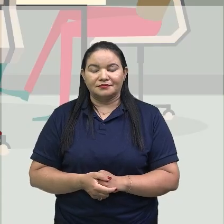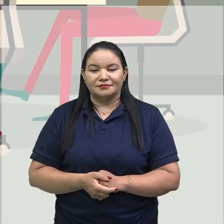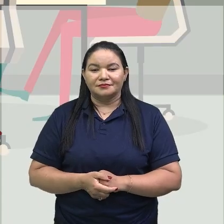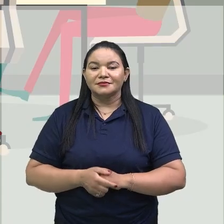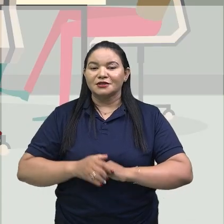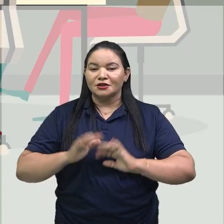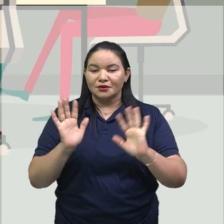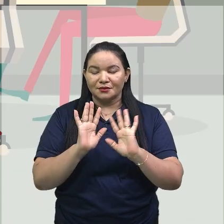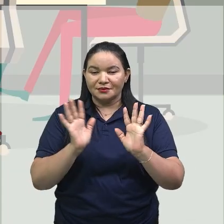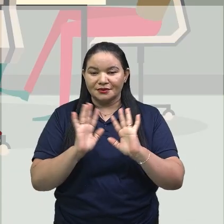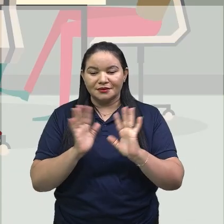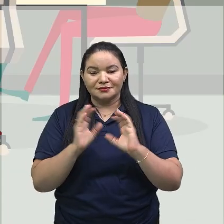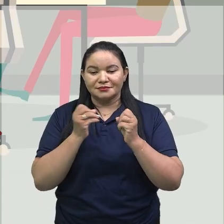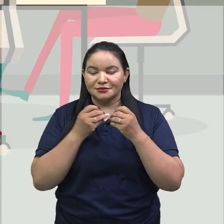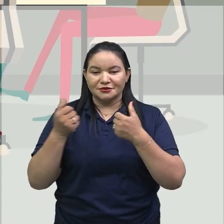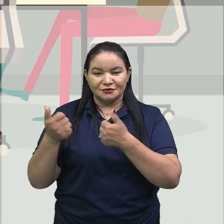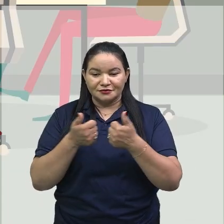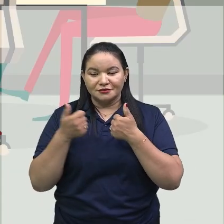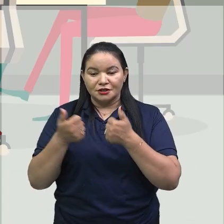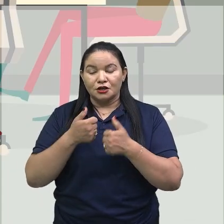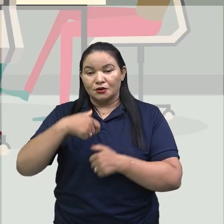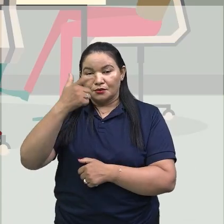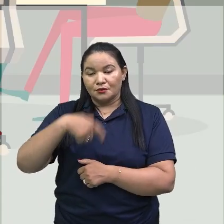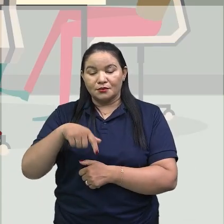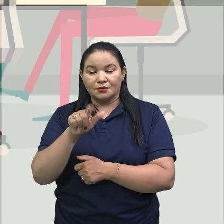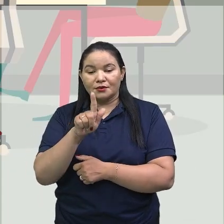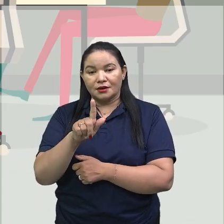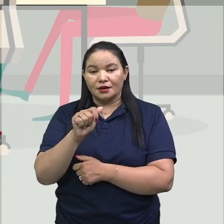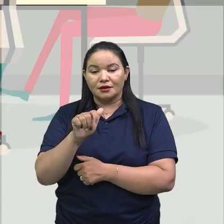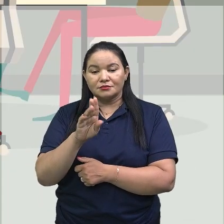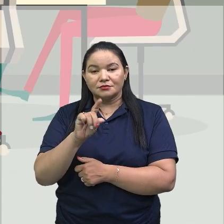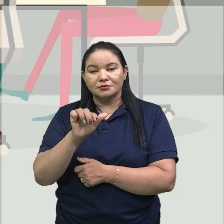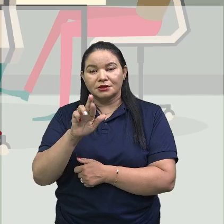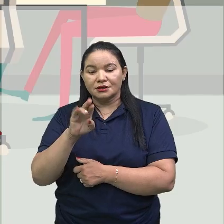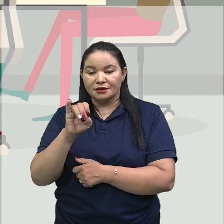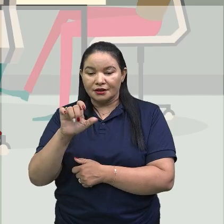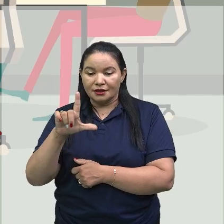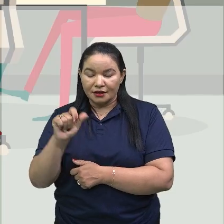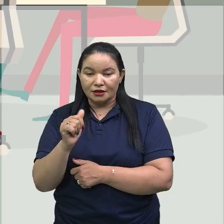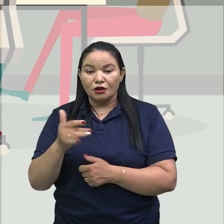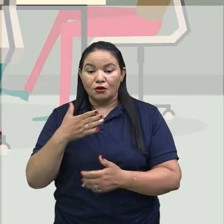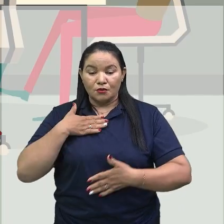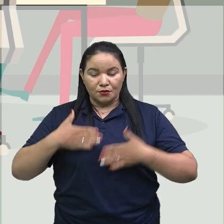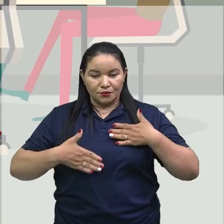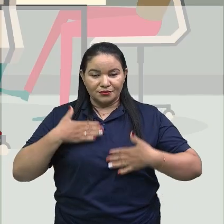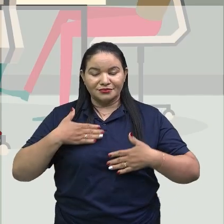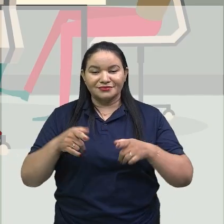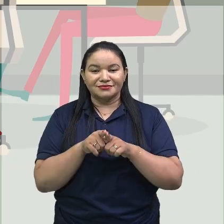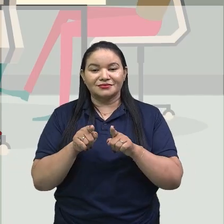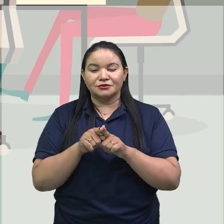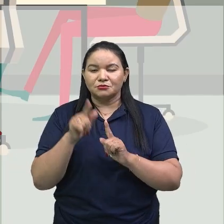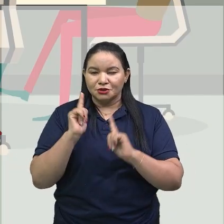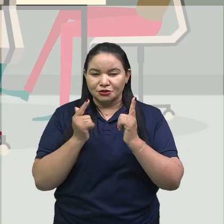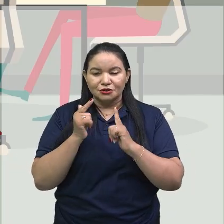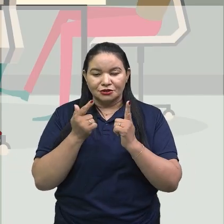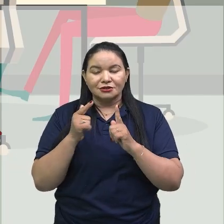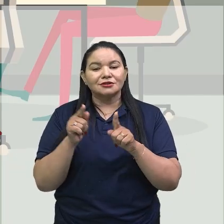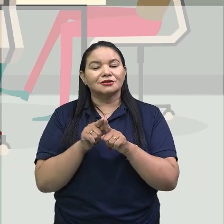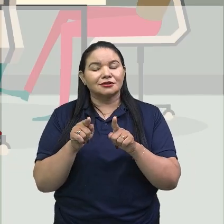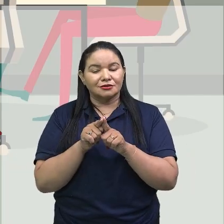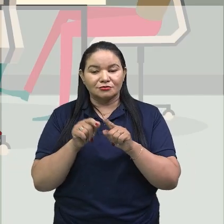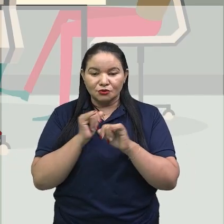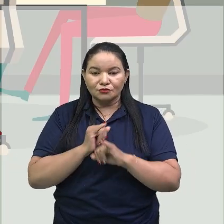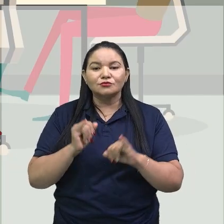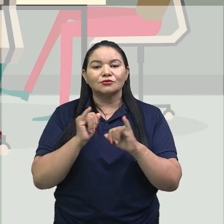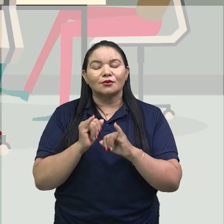Olá, sejam bem-vindos. Eu sou a professora Gabriela. Nós vamos falar sobre como o nosso corpo, através do nosso gestual, ele pode transmitir algumas